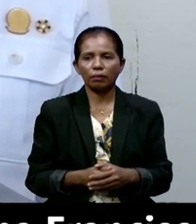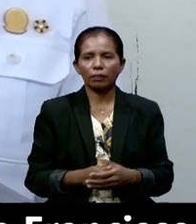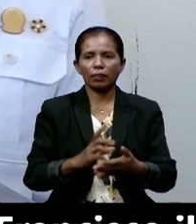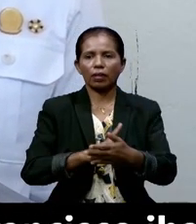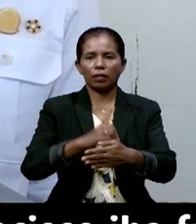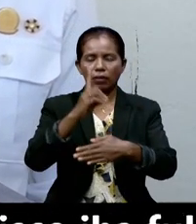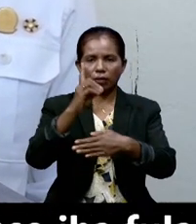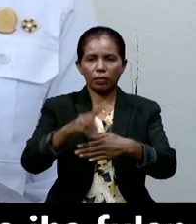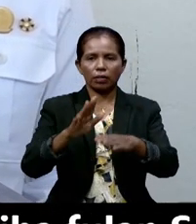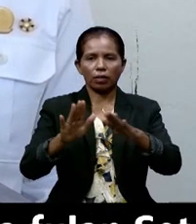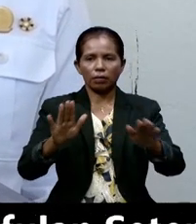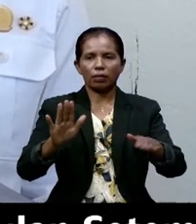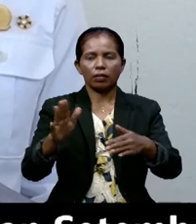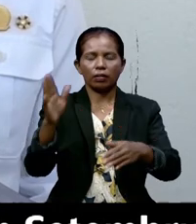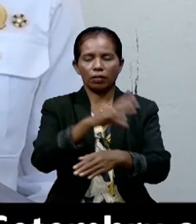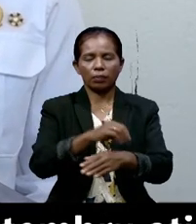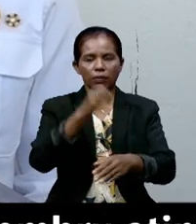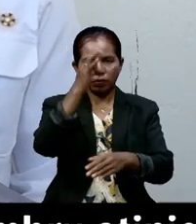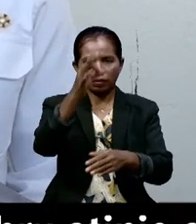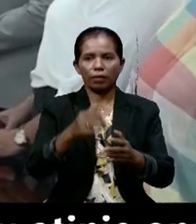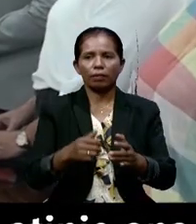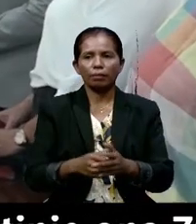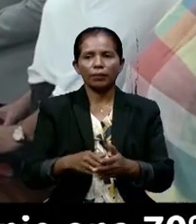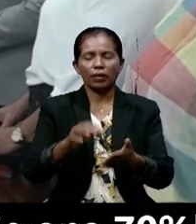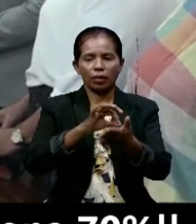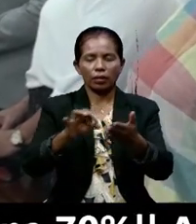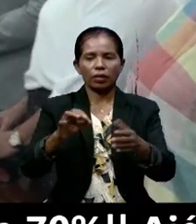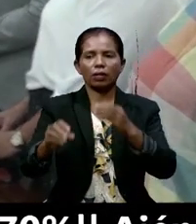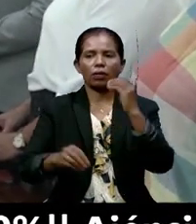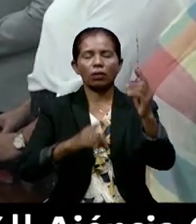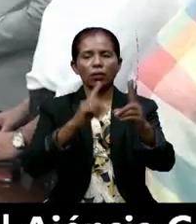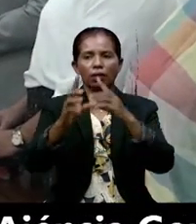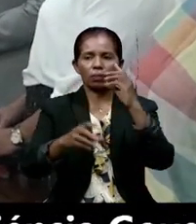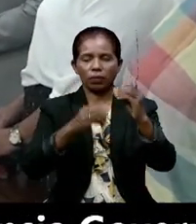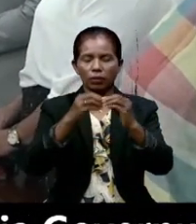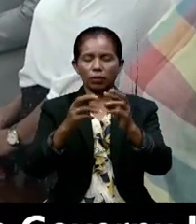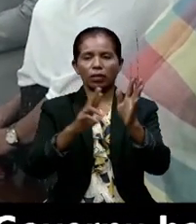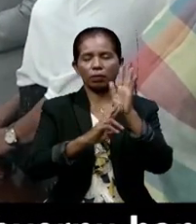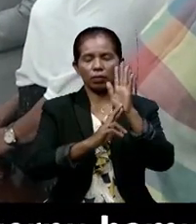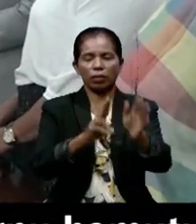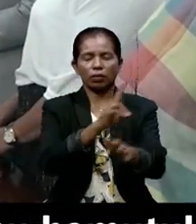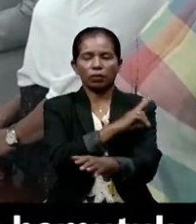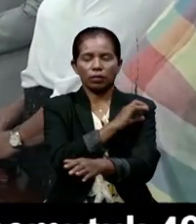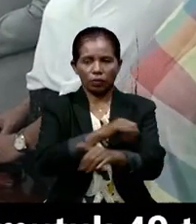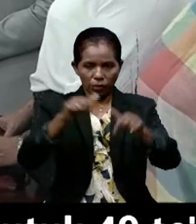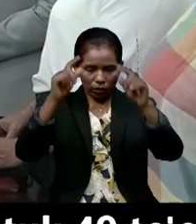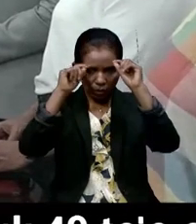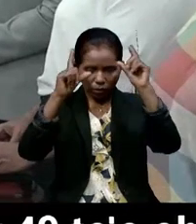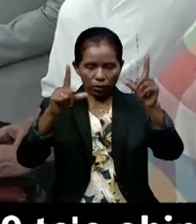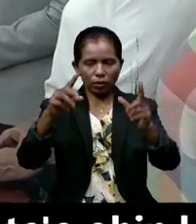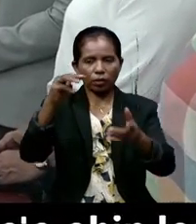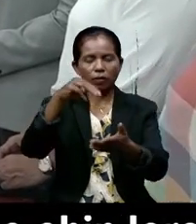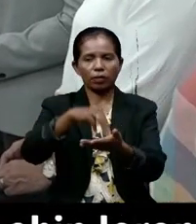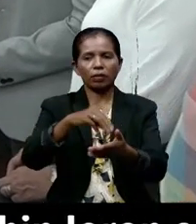desenvolve la Barisira e la Barisira no futuro. Durante asina acordo con la Moscona representante Unicef e Timor Leste, nebenia misão se termina